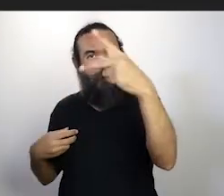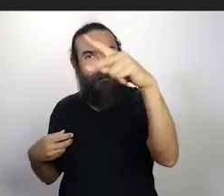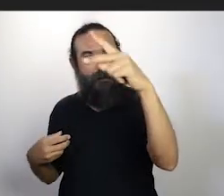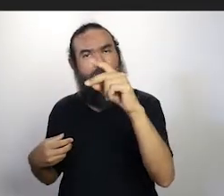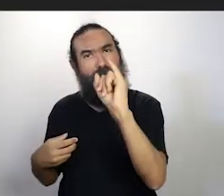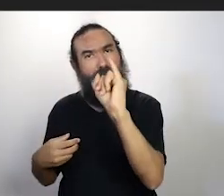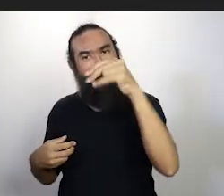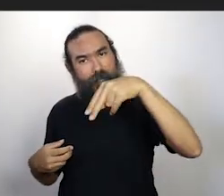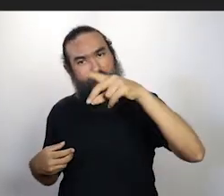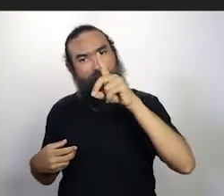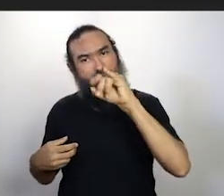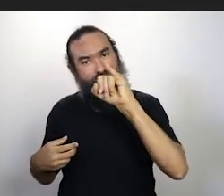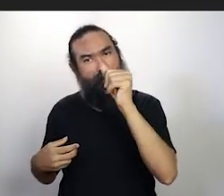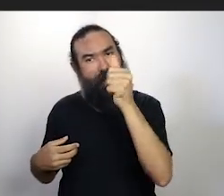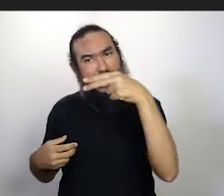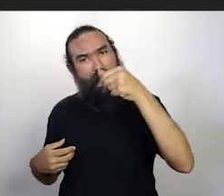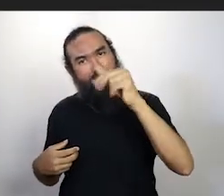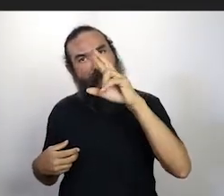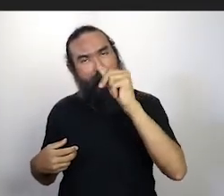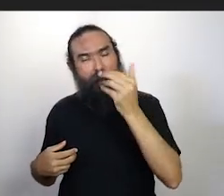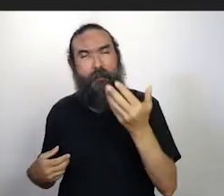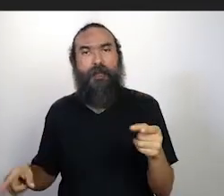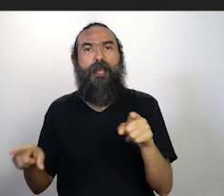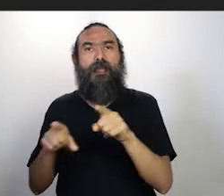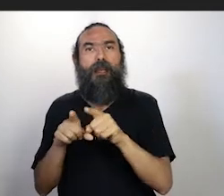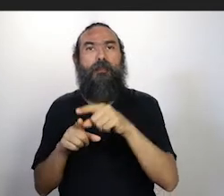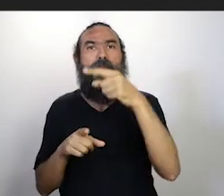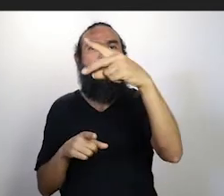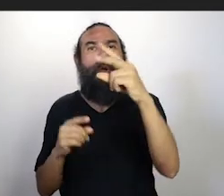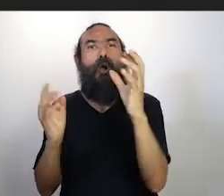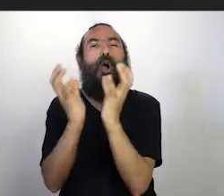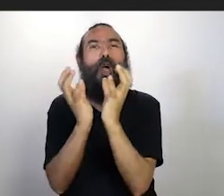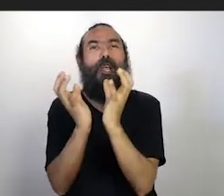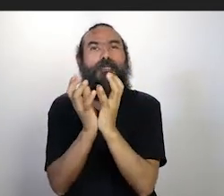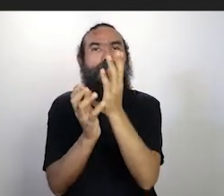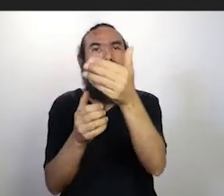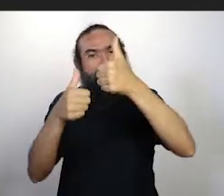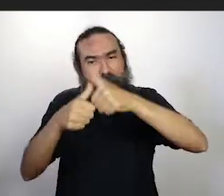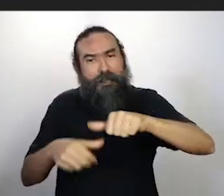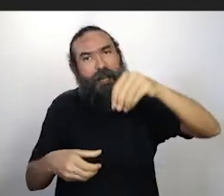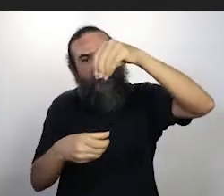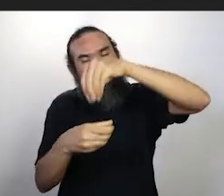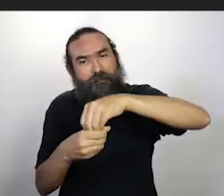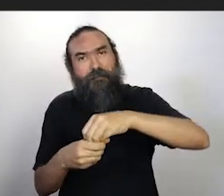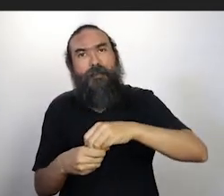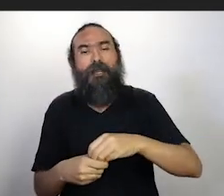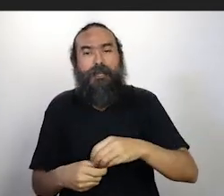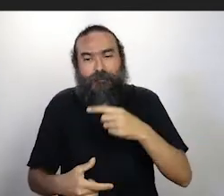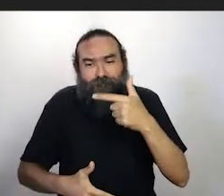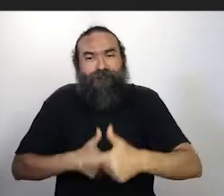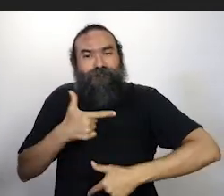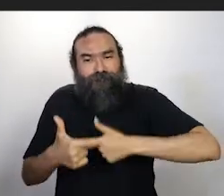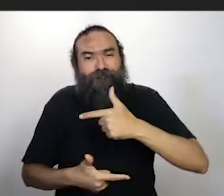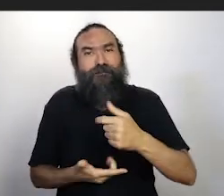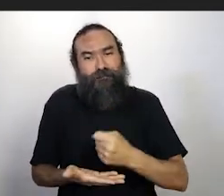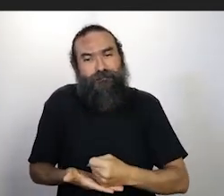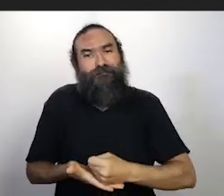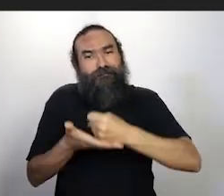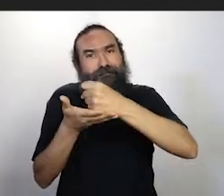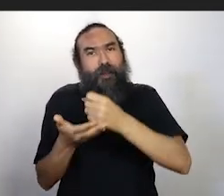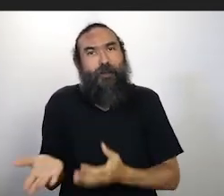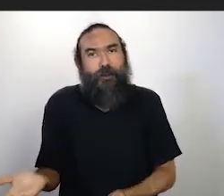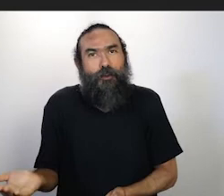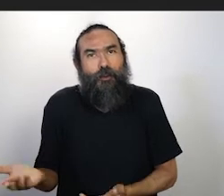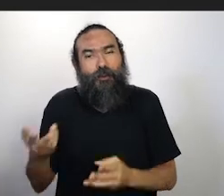Indianara vive, né, mas também no coletivo que ela faz parte, que sempre tenta trazer contribuições em especial para